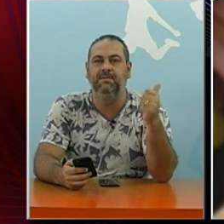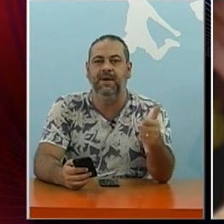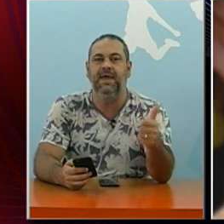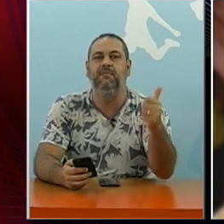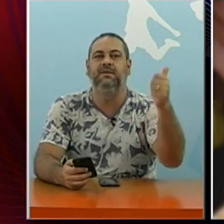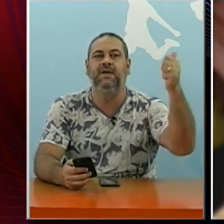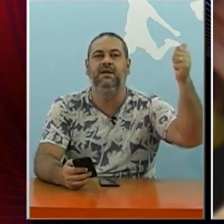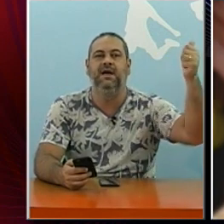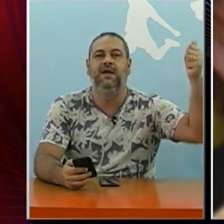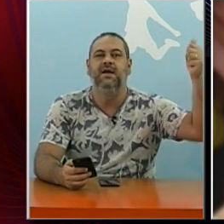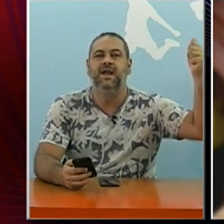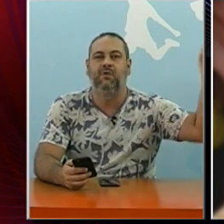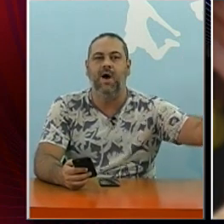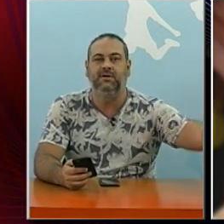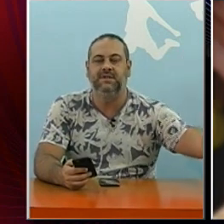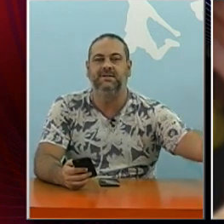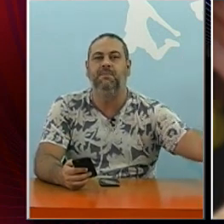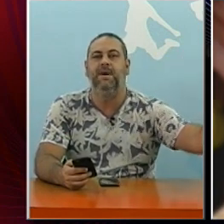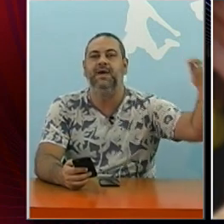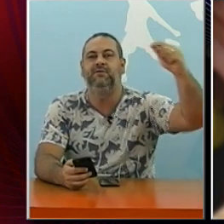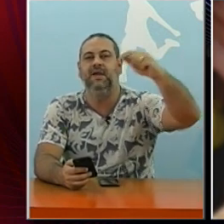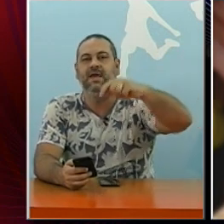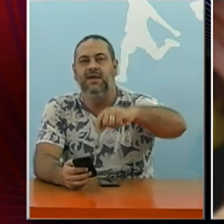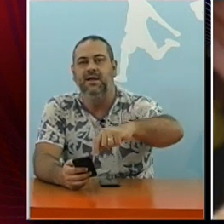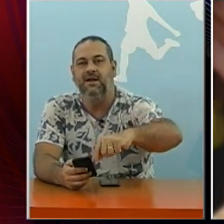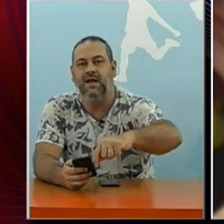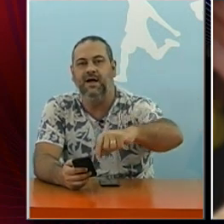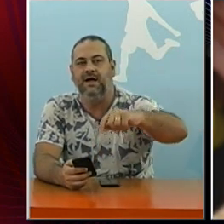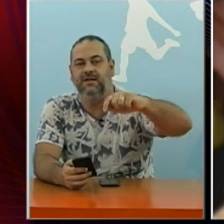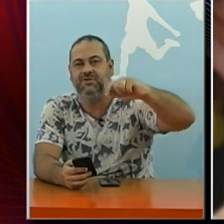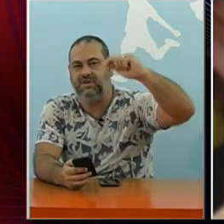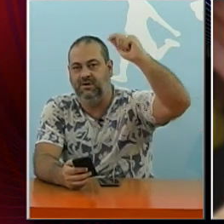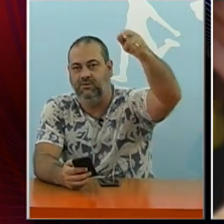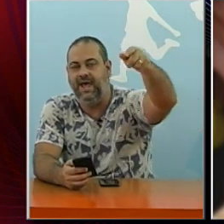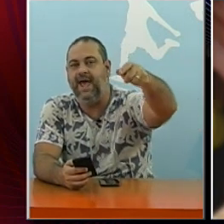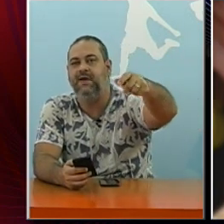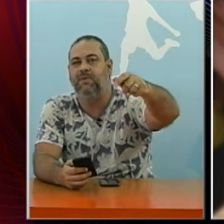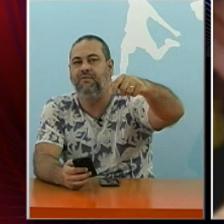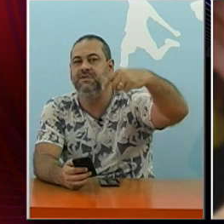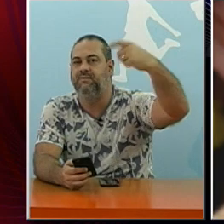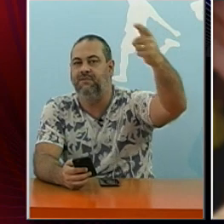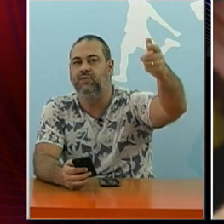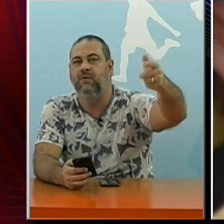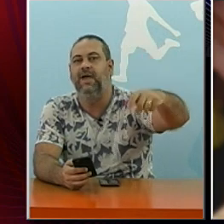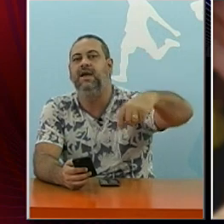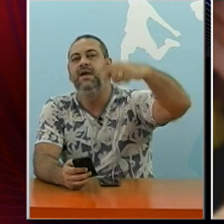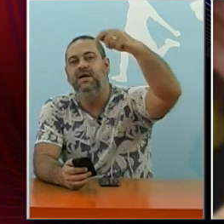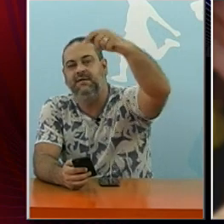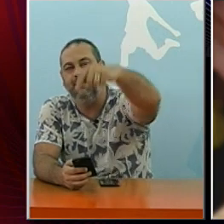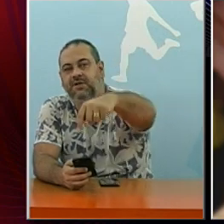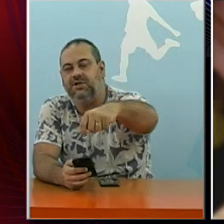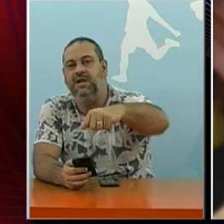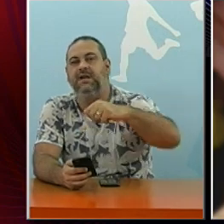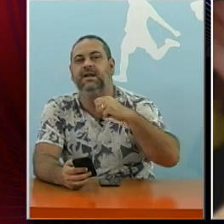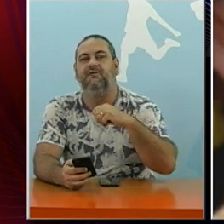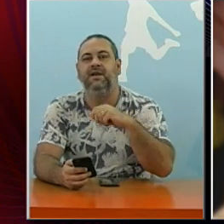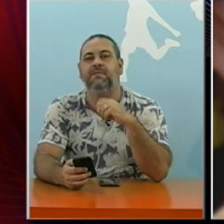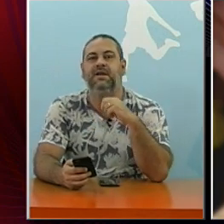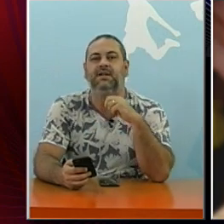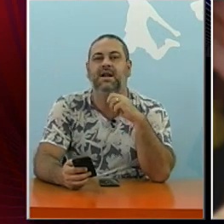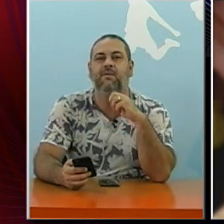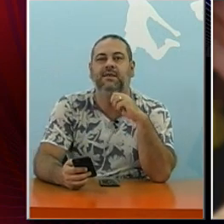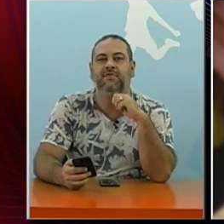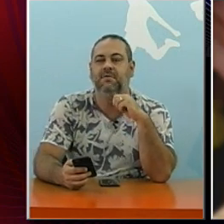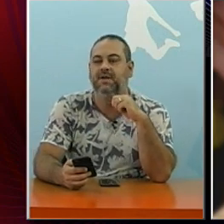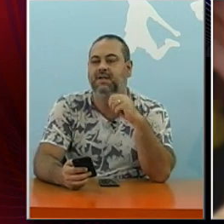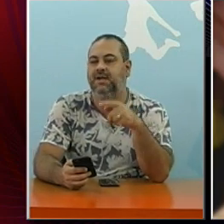Tem na DPM, tem na quadra do Zé Sampaio, tem... no DR, talvez não vai voltar ao DR, e também tinha ali na Veiga